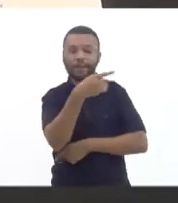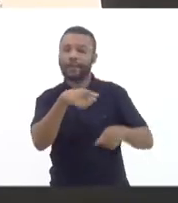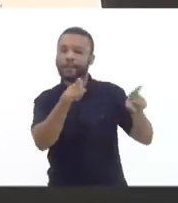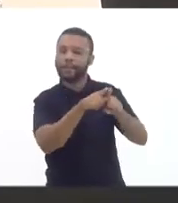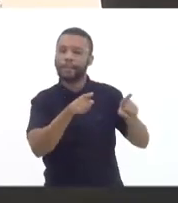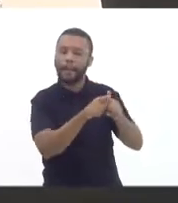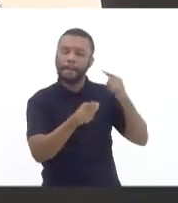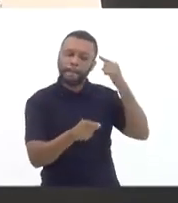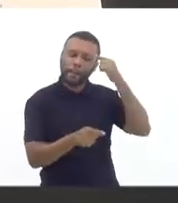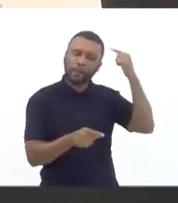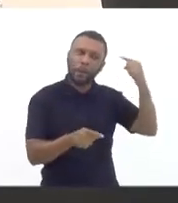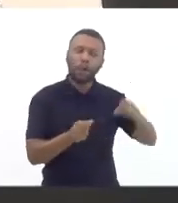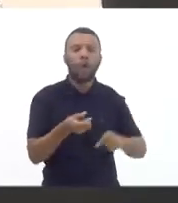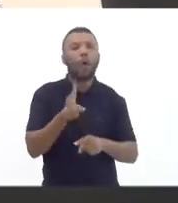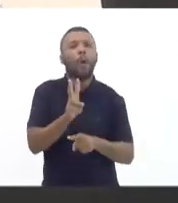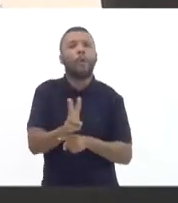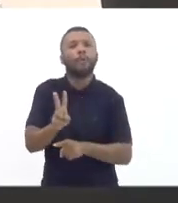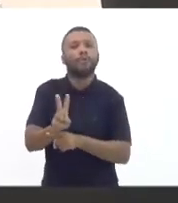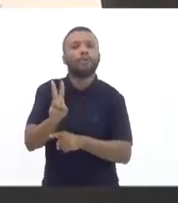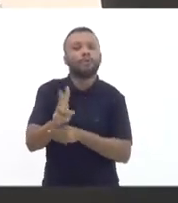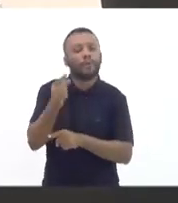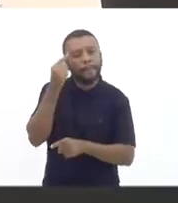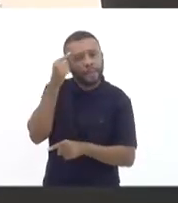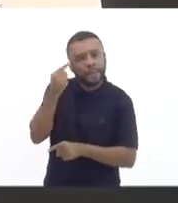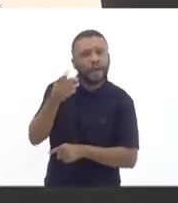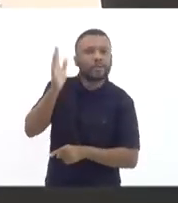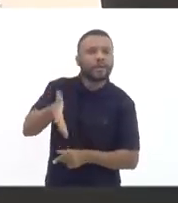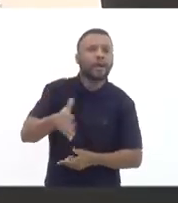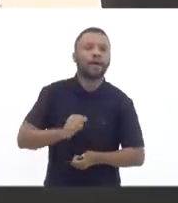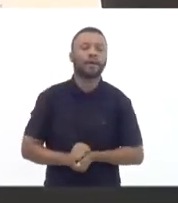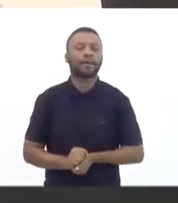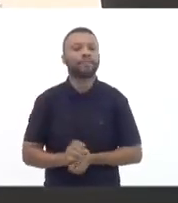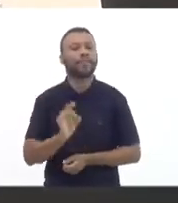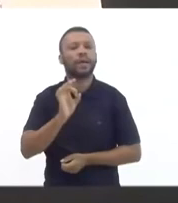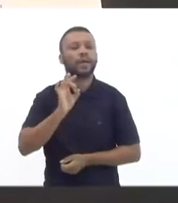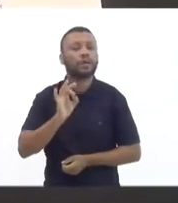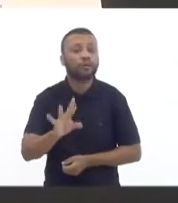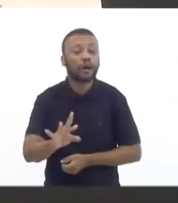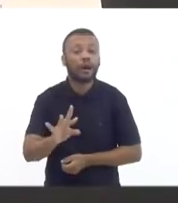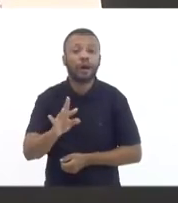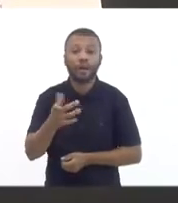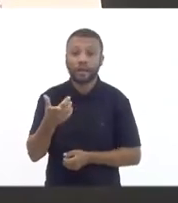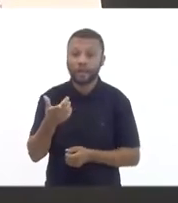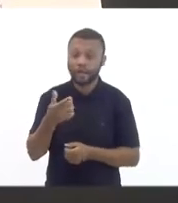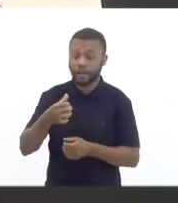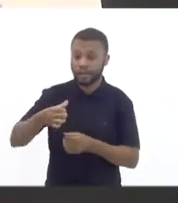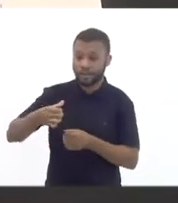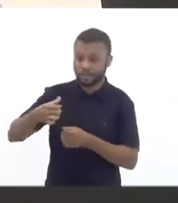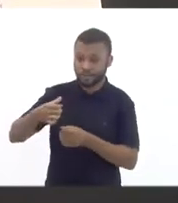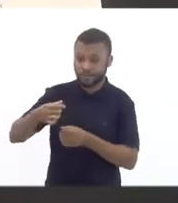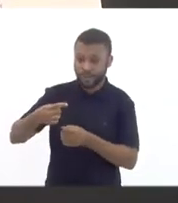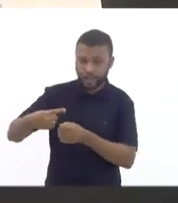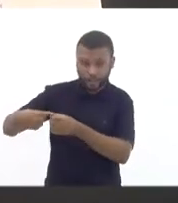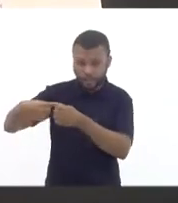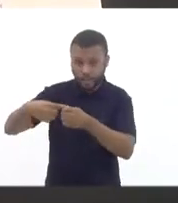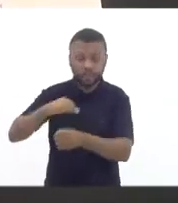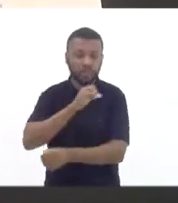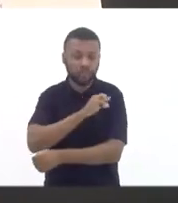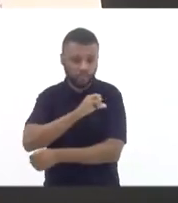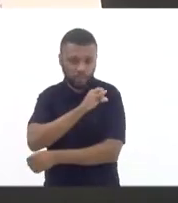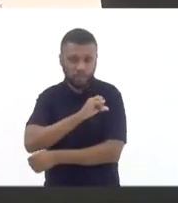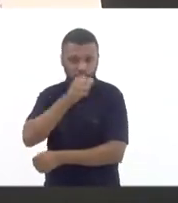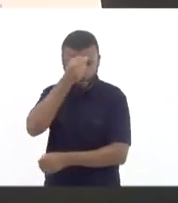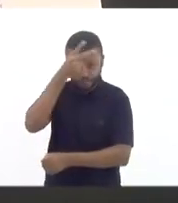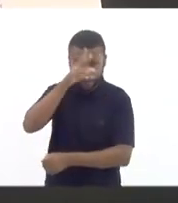os protetores já tinham pensado. Basta, a cidade do Rio de Janeiro, o estado do Rio de Janeiro, eu acho que não